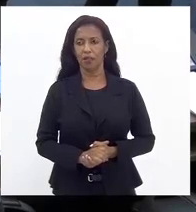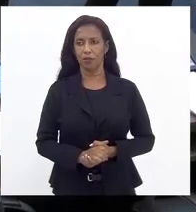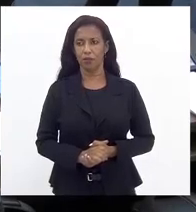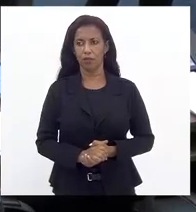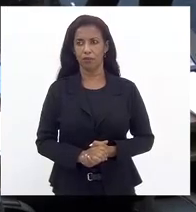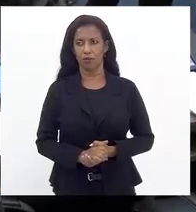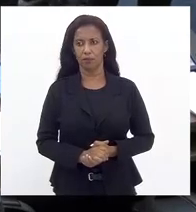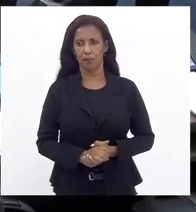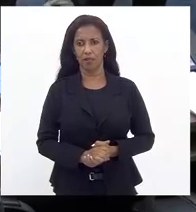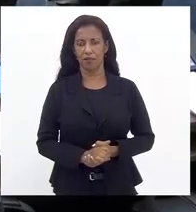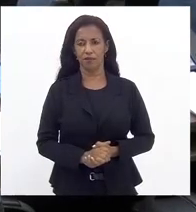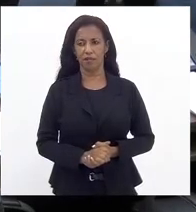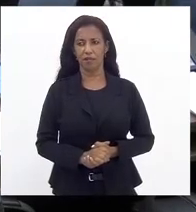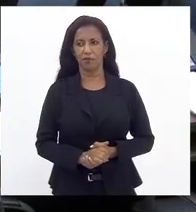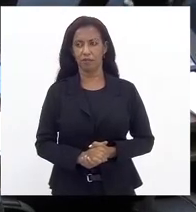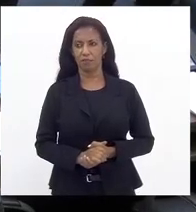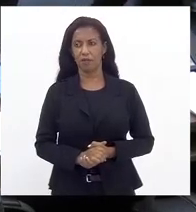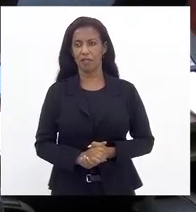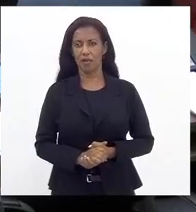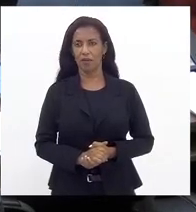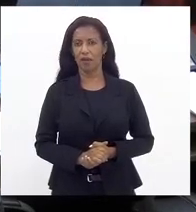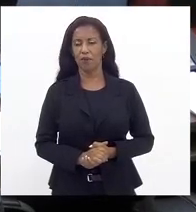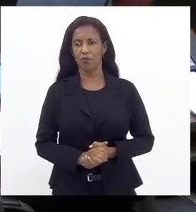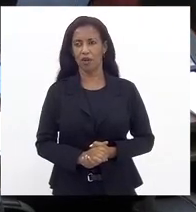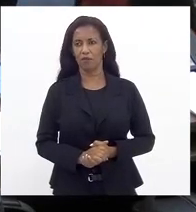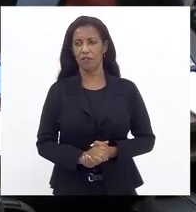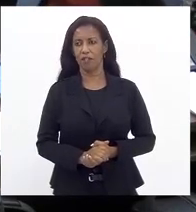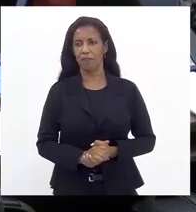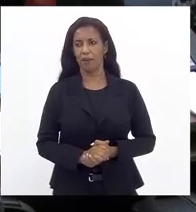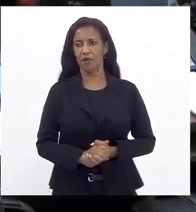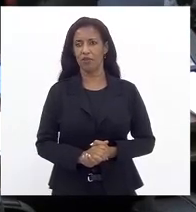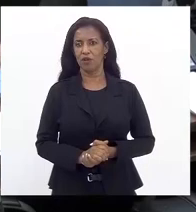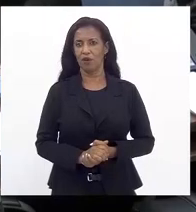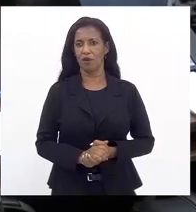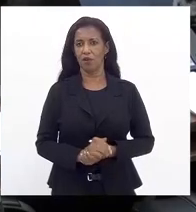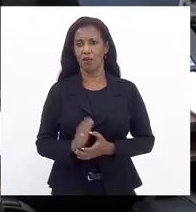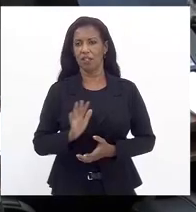E aí E aí